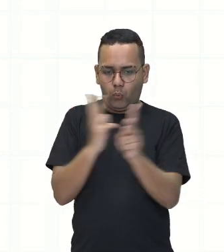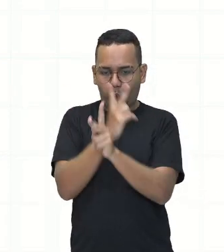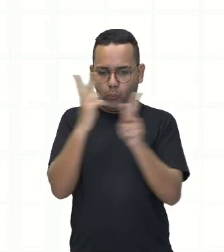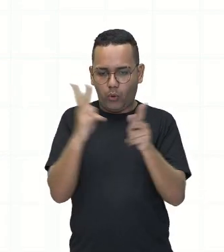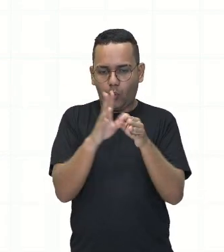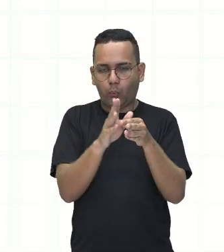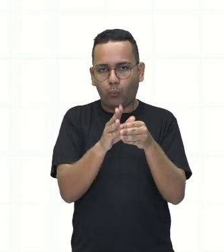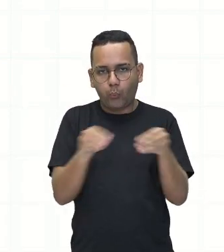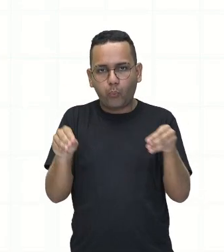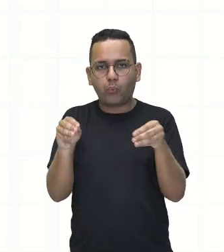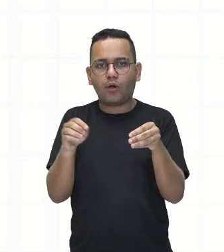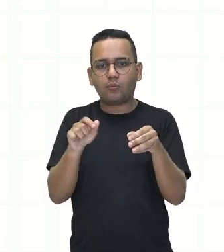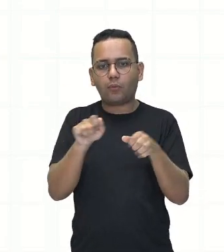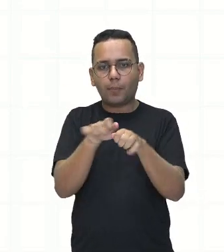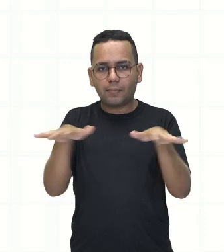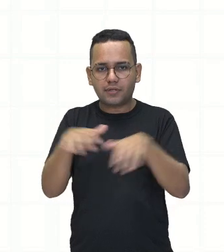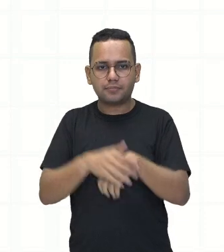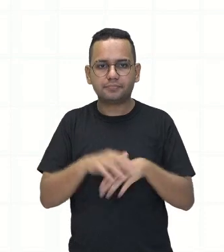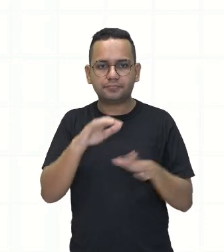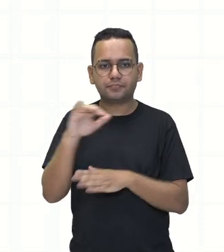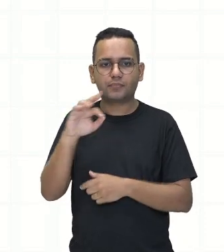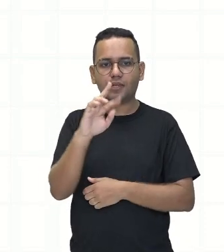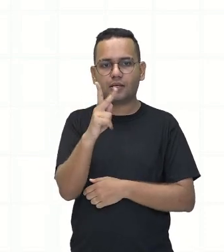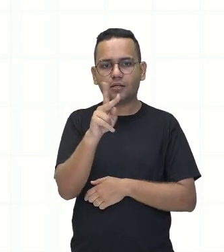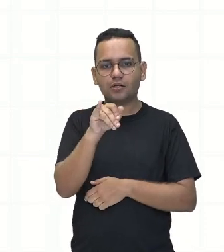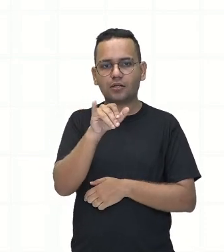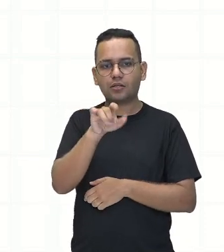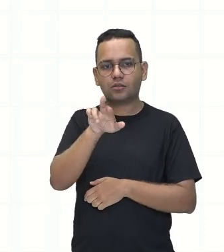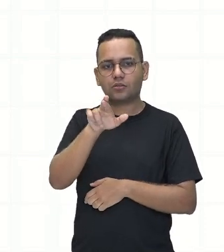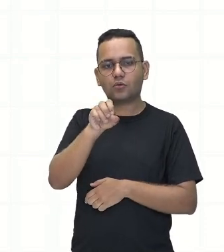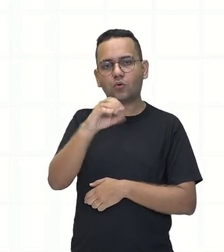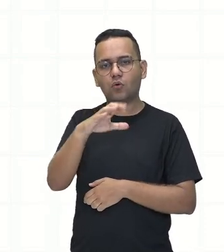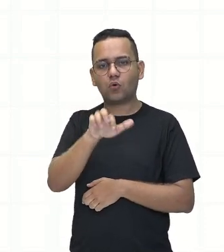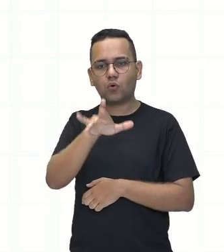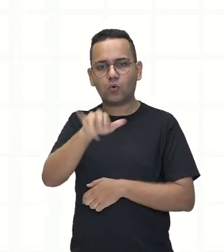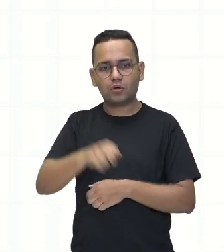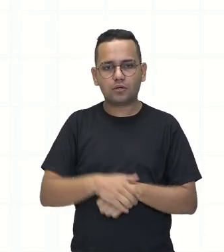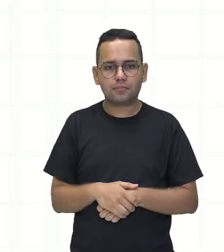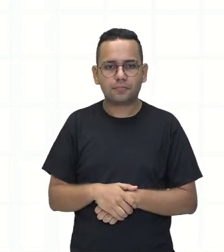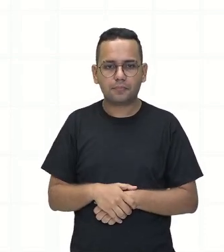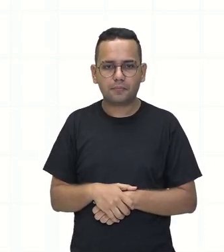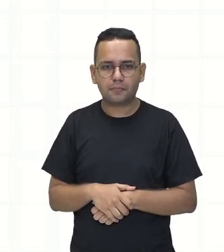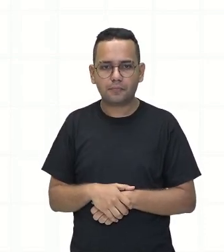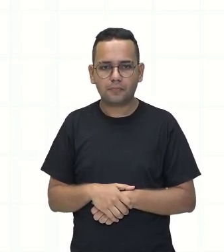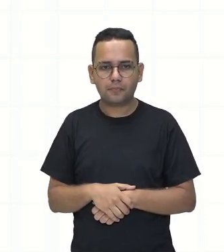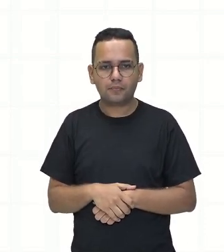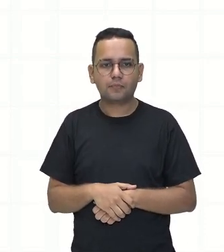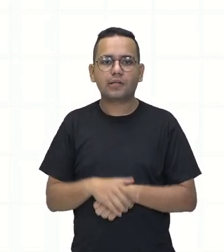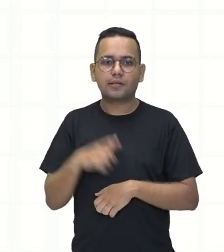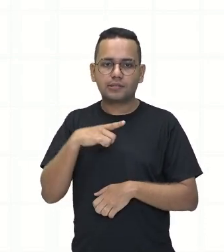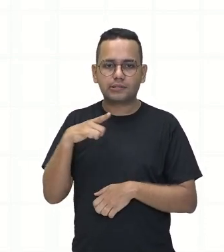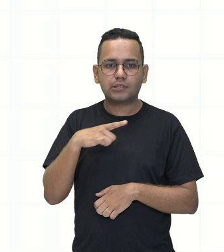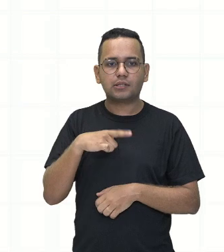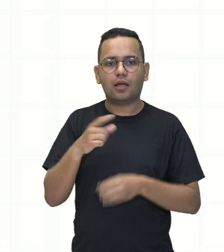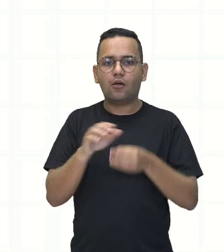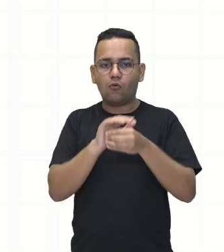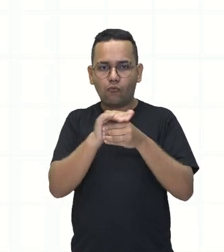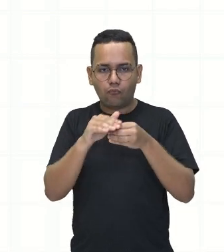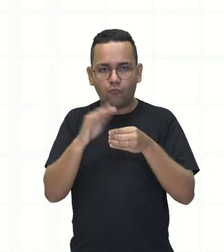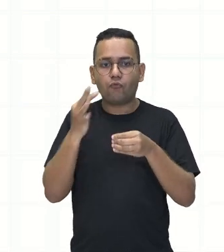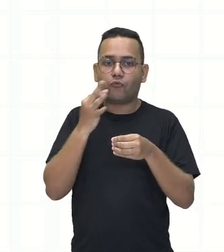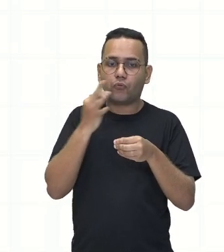a hidrocoria. A hidrocoria é quando os frutos e sementes são dispersados pela água, e temos também